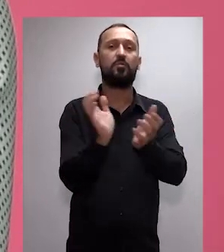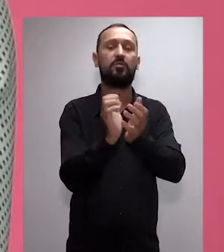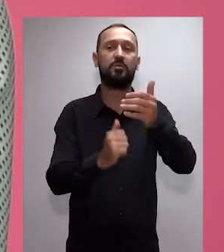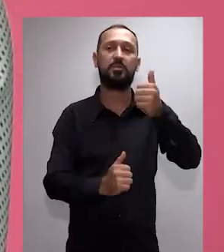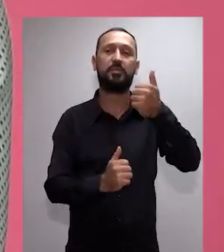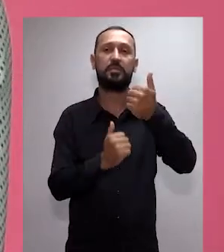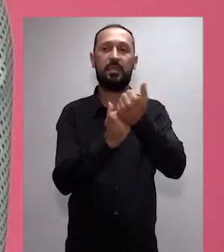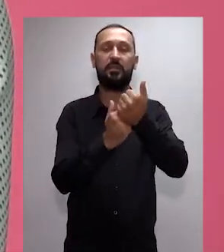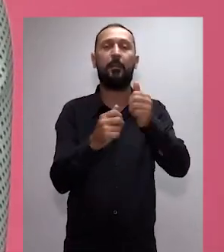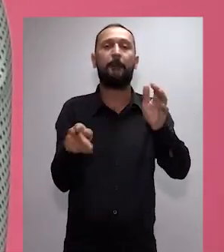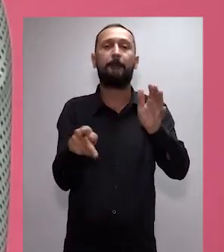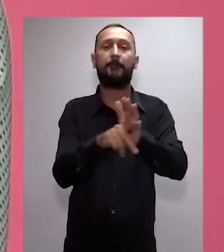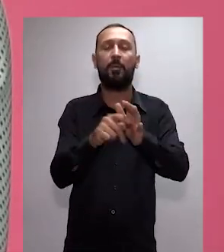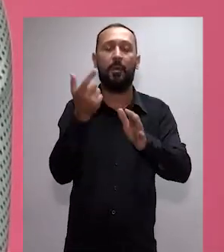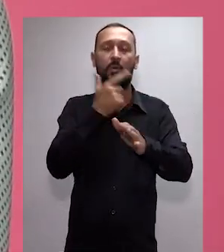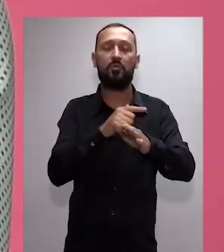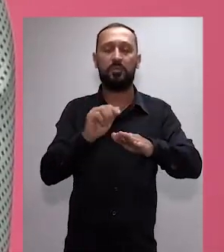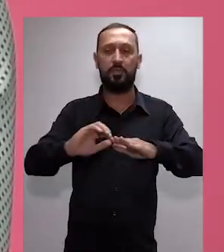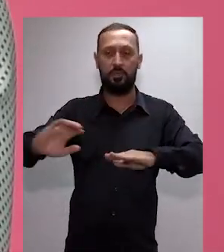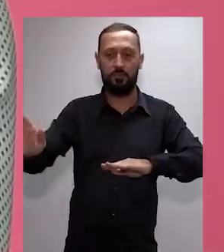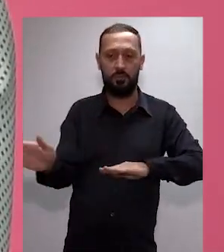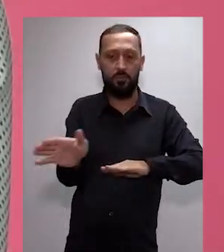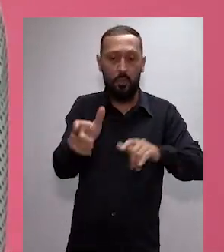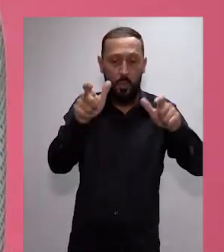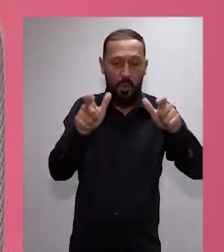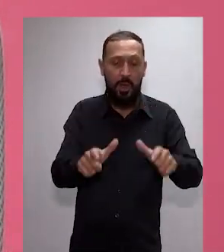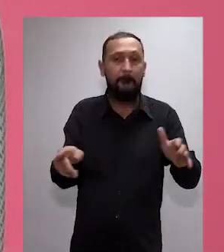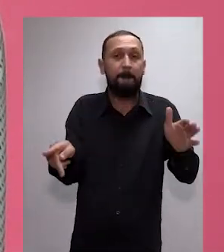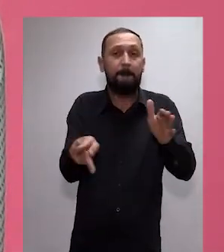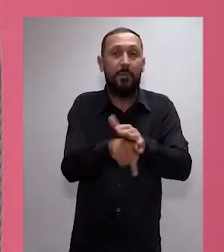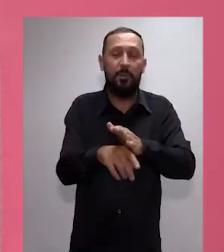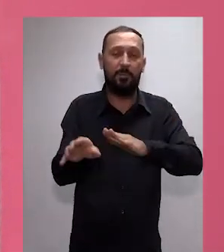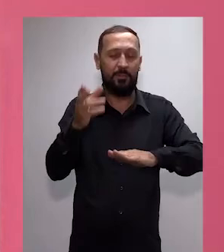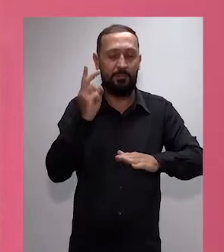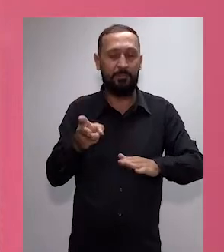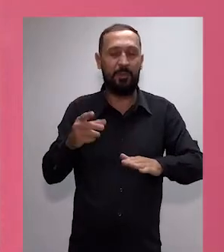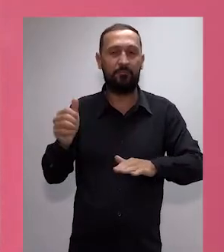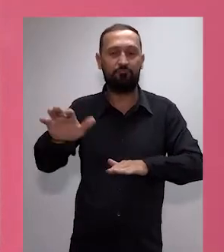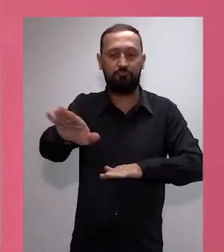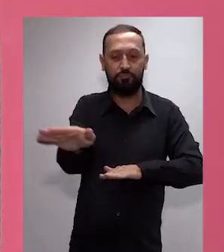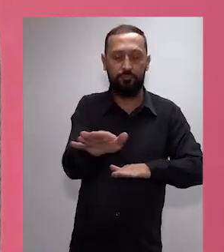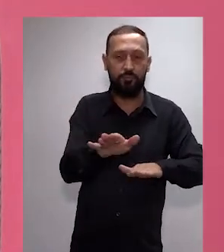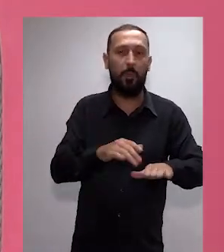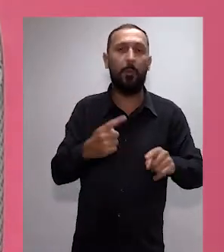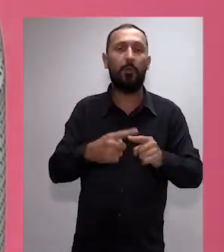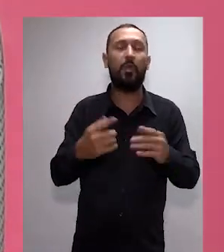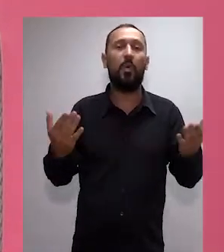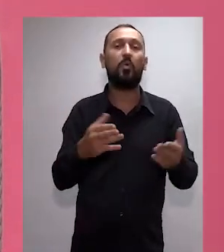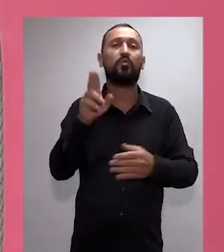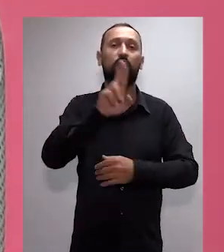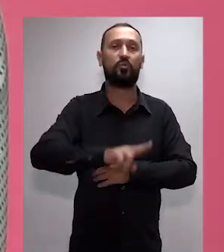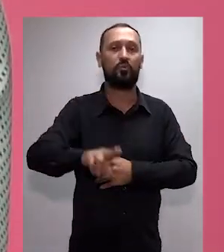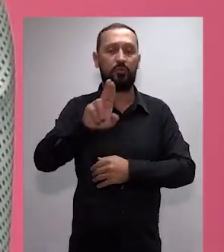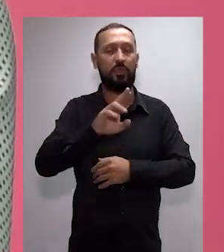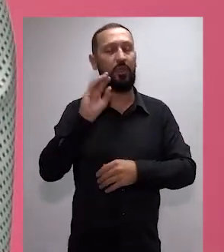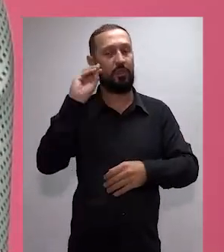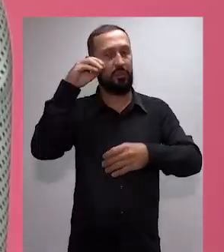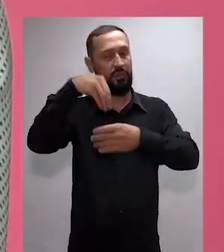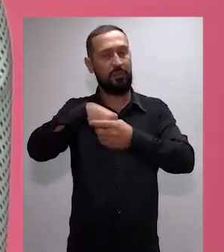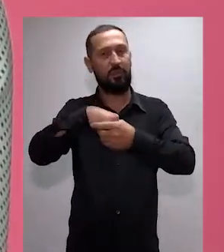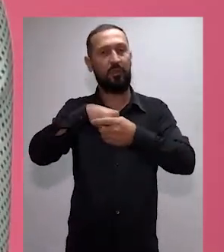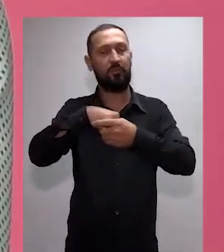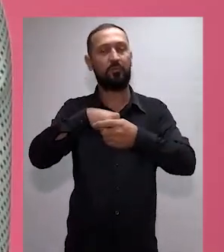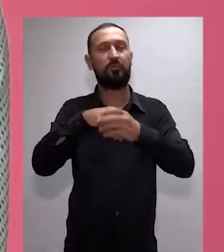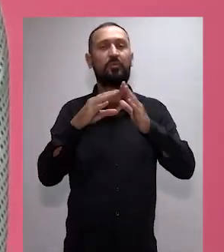de baliza para que as nossas autoescolas possam treinar. Uma vez que esse espaço hoje utilizado é no